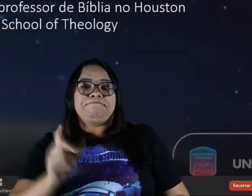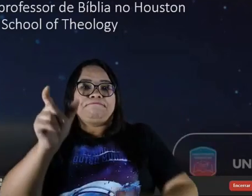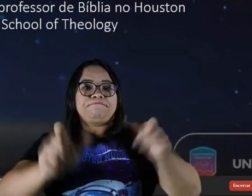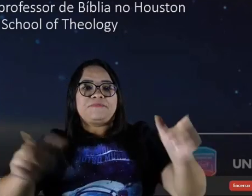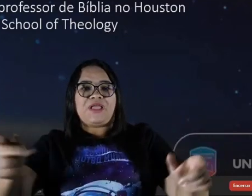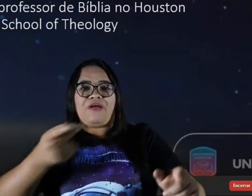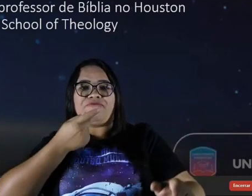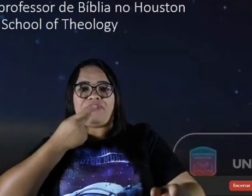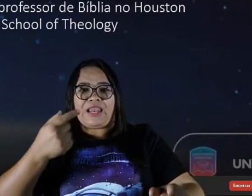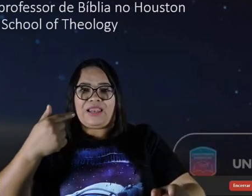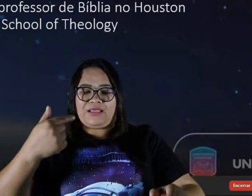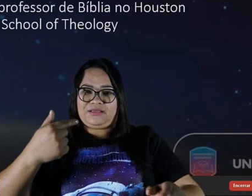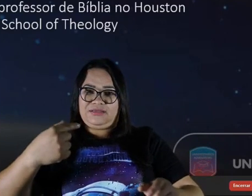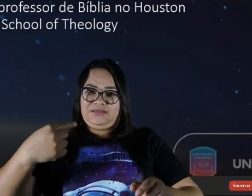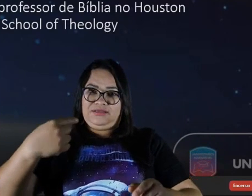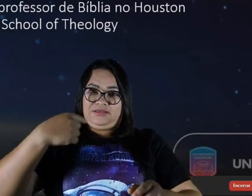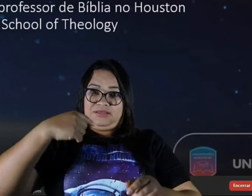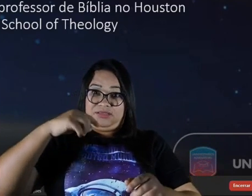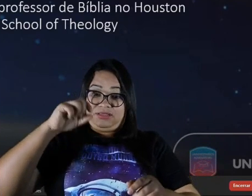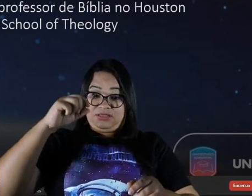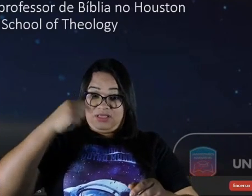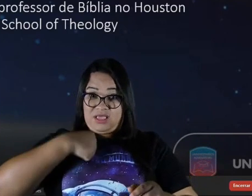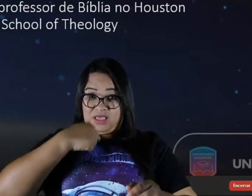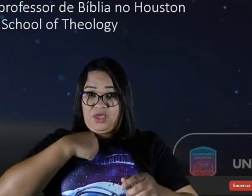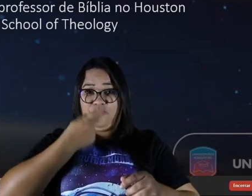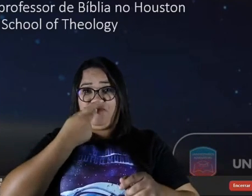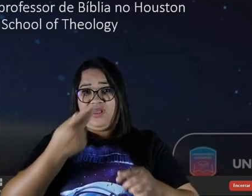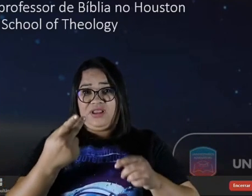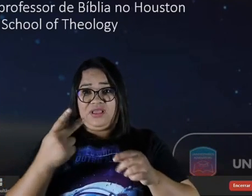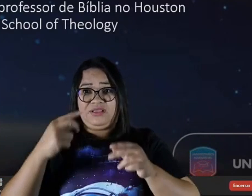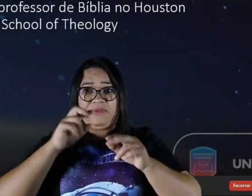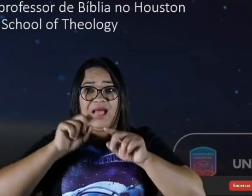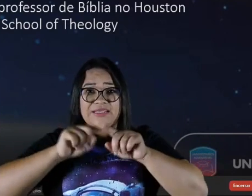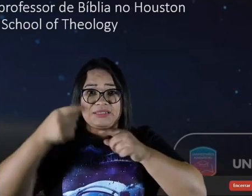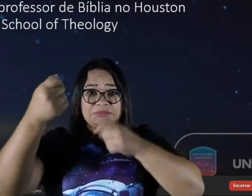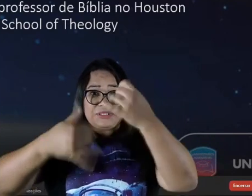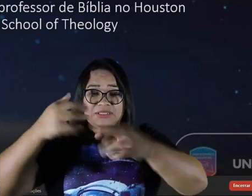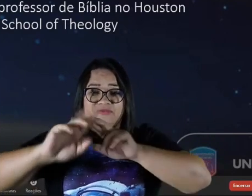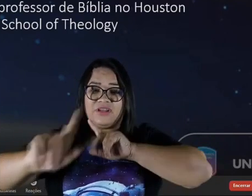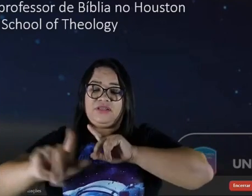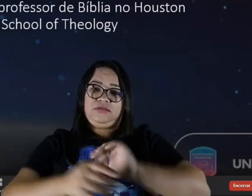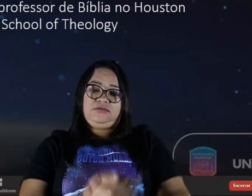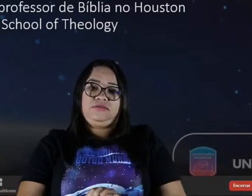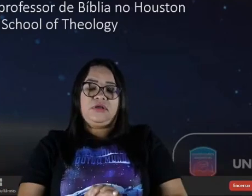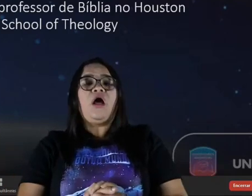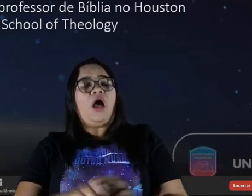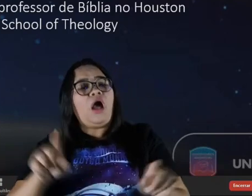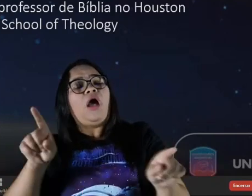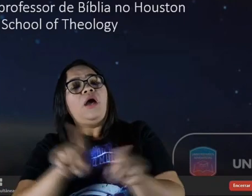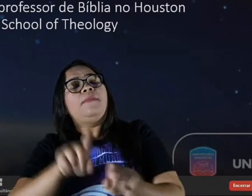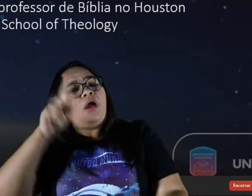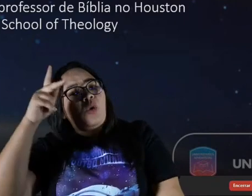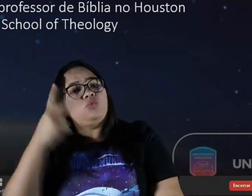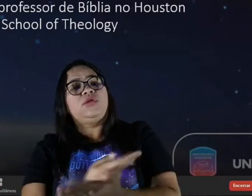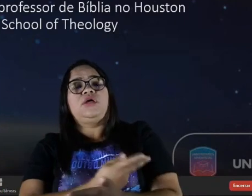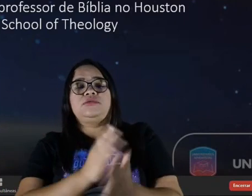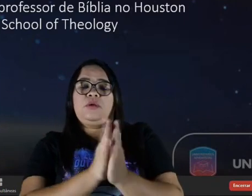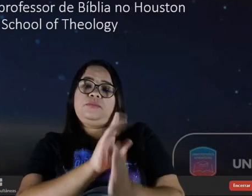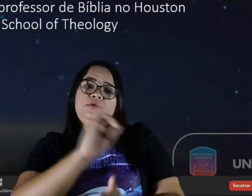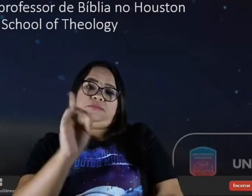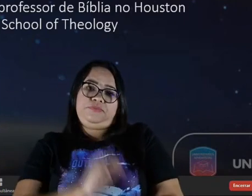Esse mesmo problema acontece com a Bíblia. Às vezes as pessoas fazem uma... você sabe que em teologia nós temos a